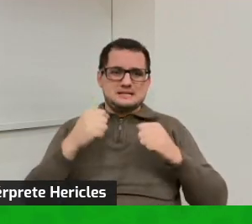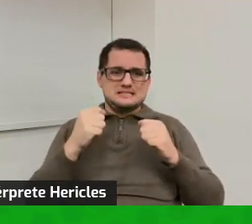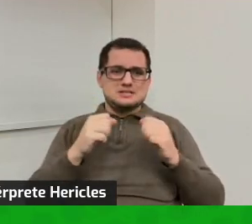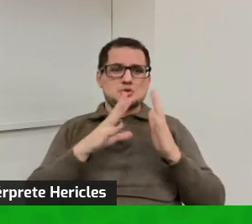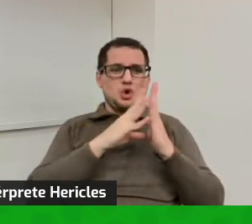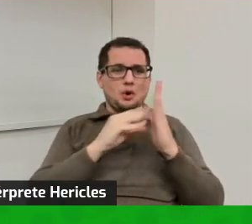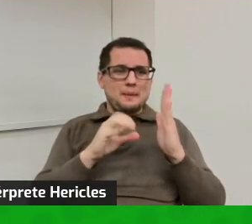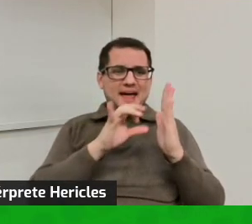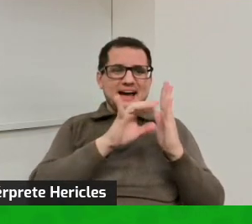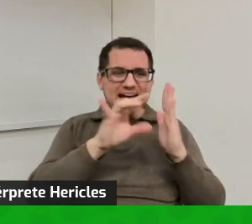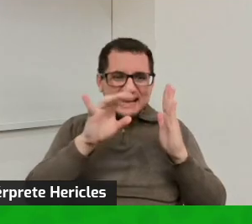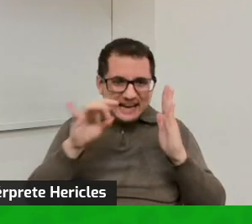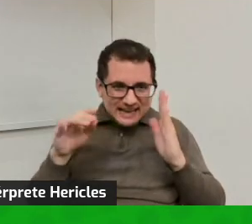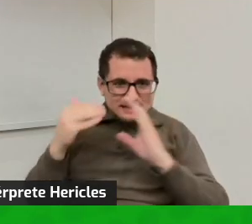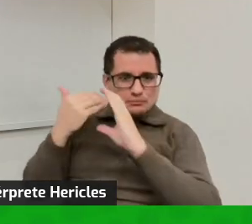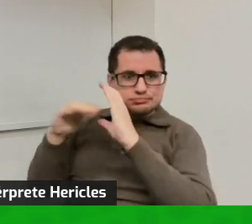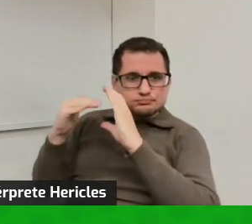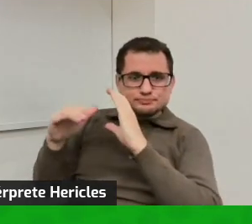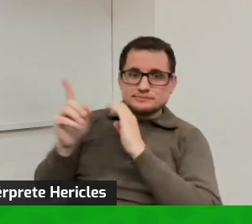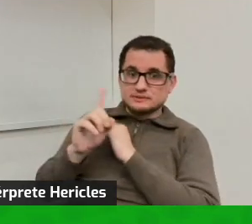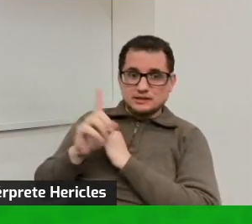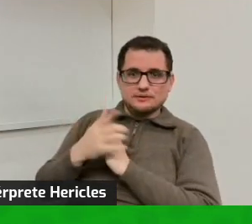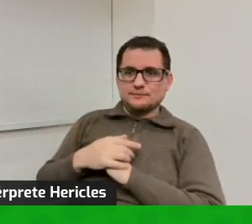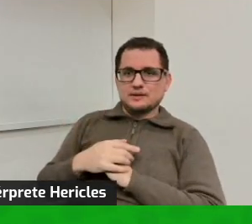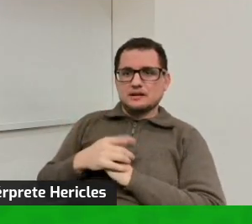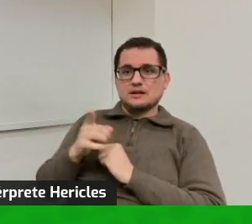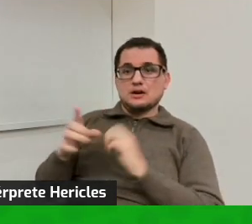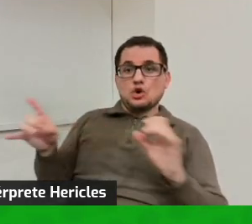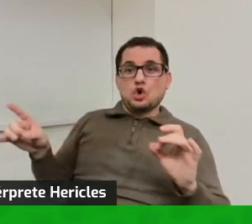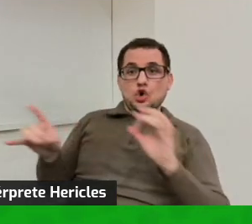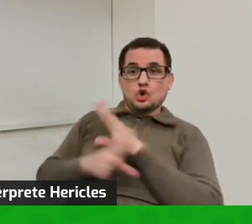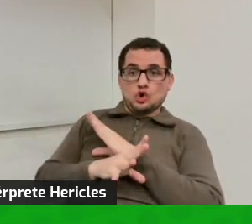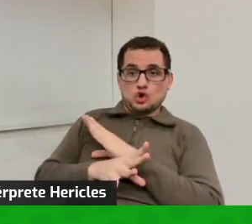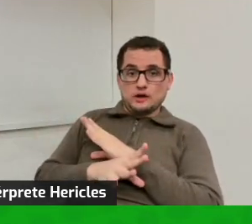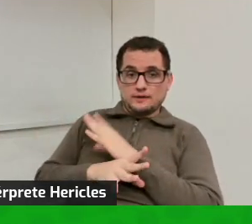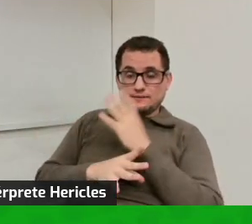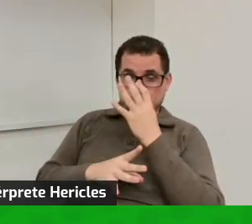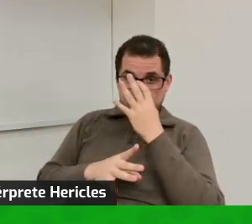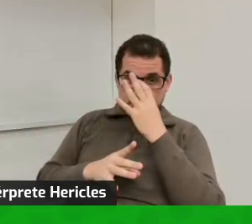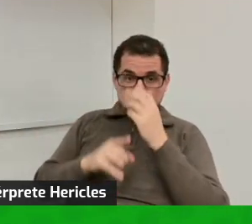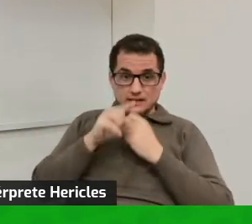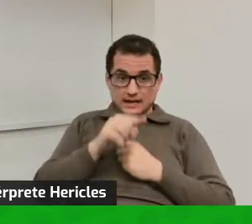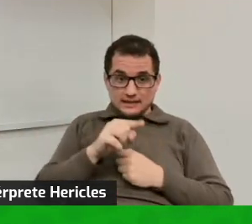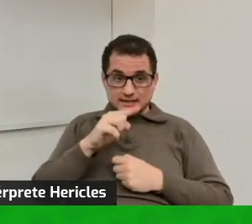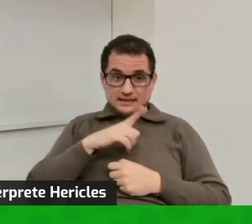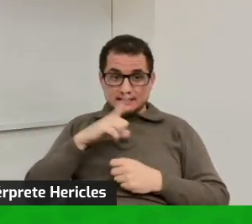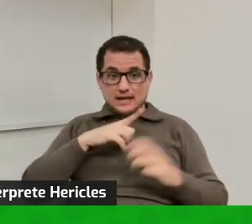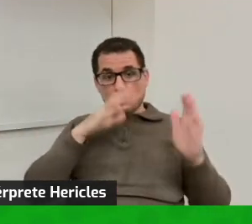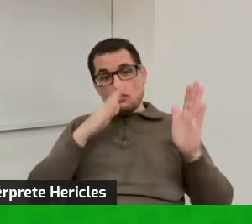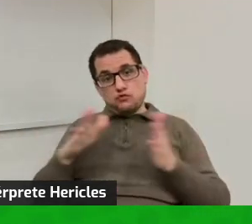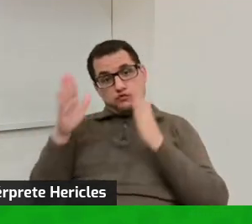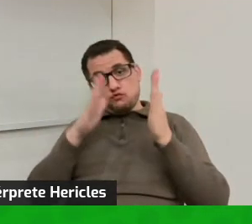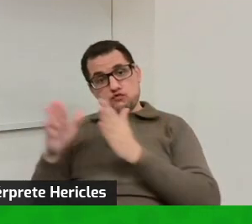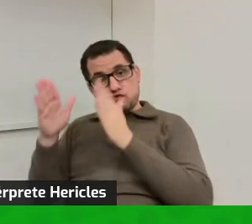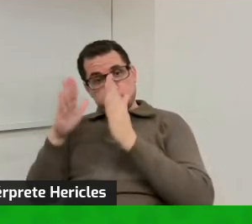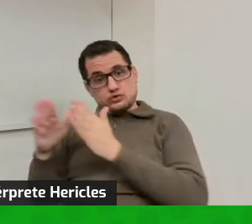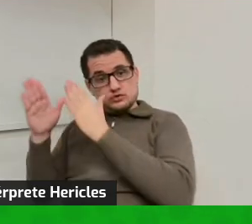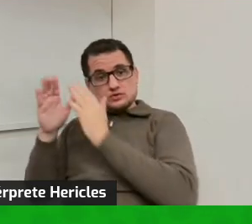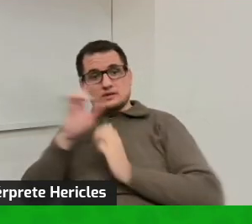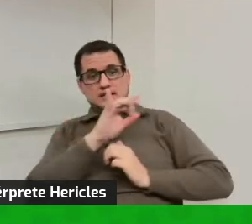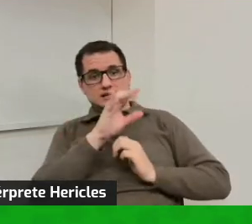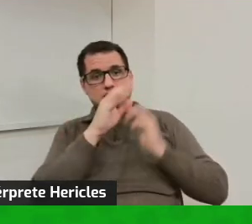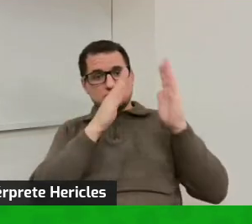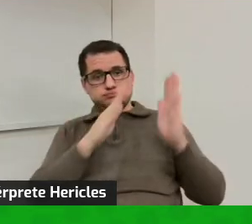o concluir. Então, como vocês podem ver, aqui é um fluxo. Ele vai passando o caminho ali.